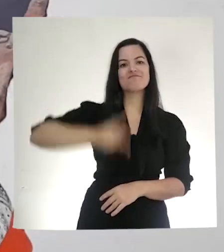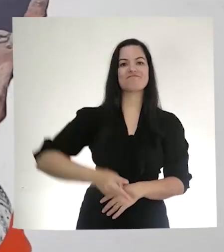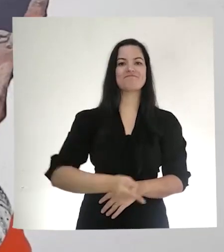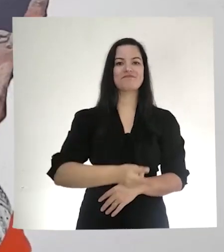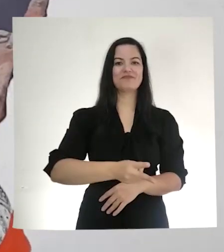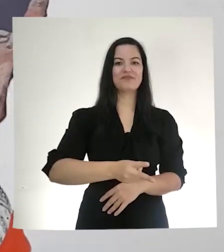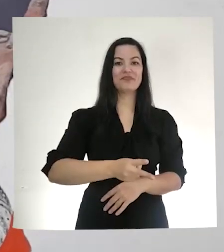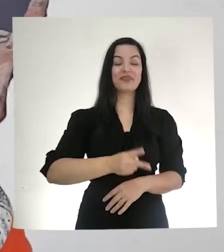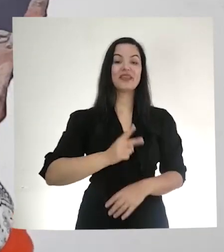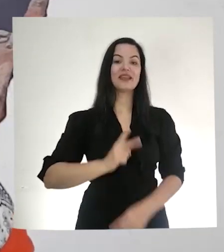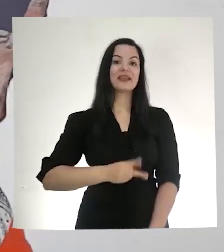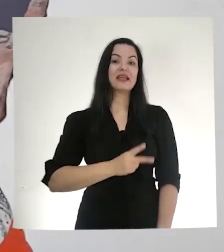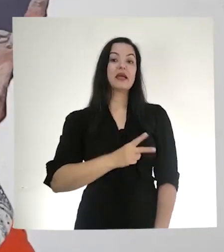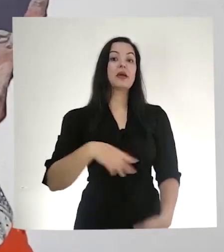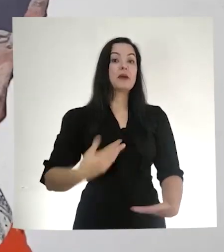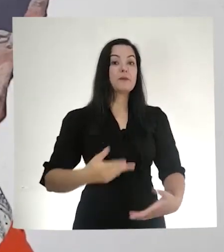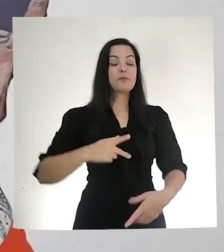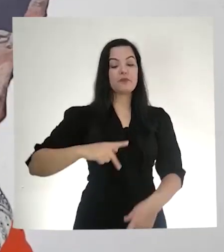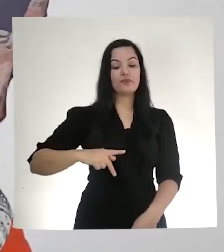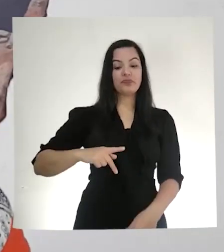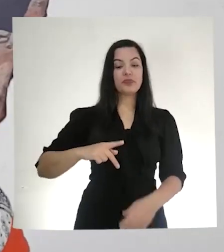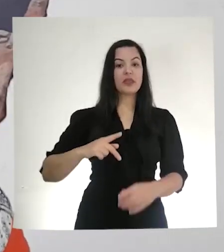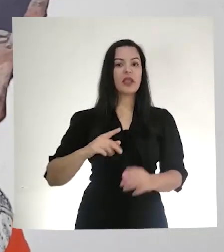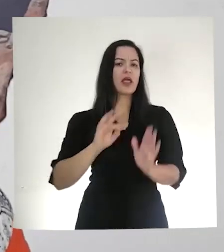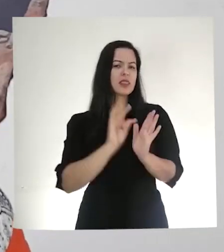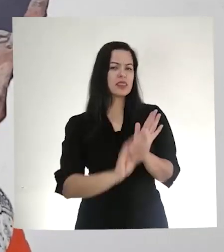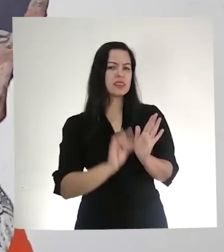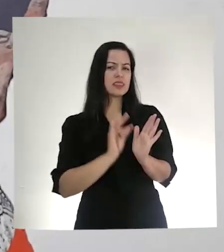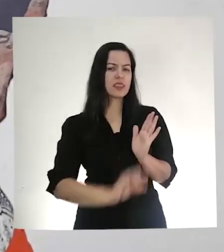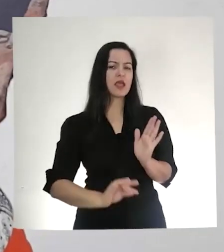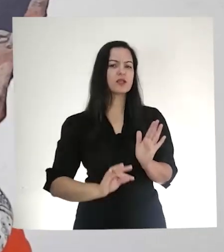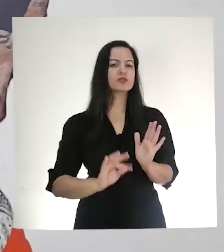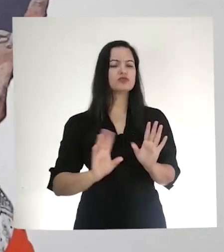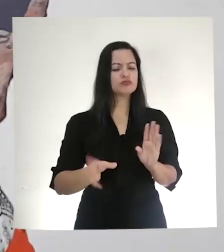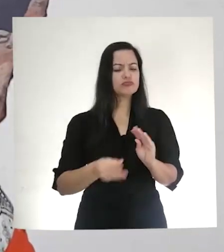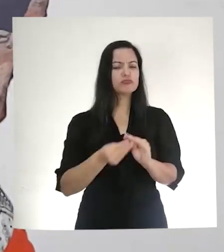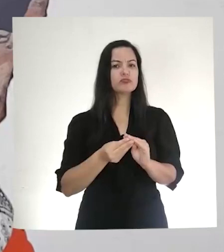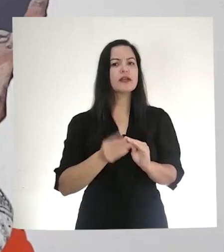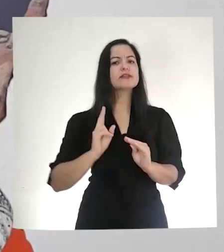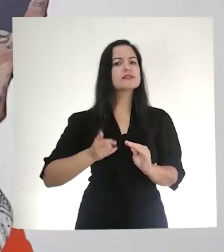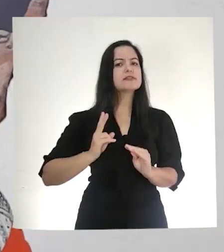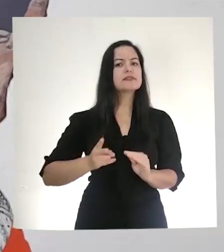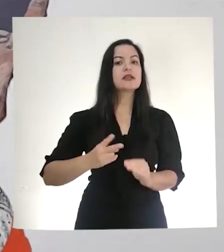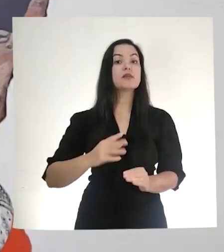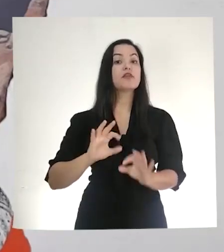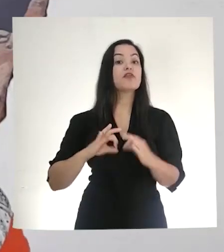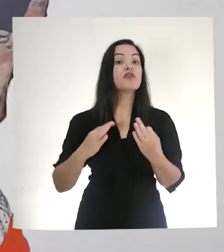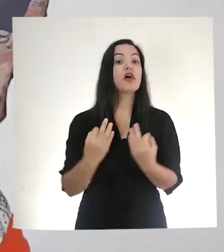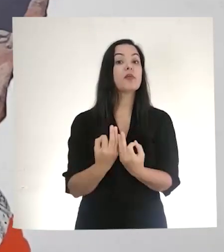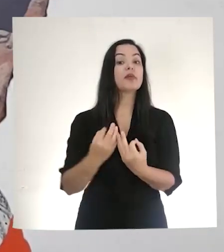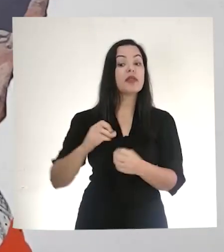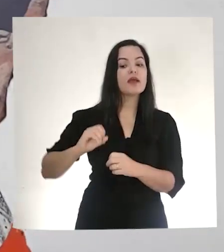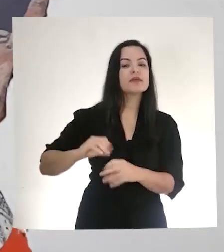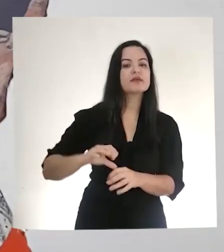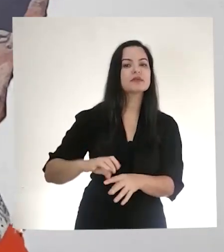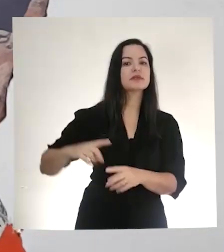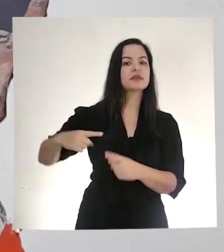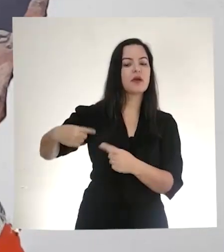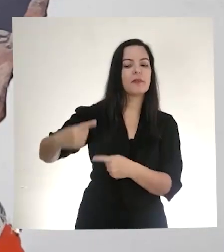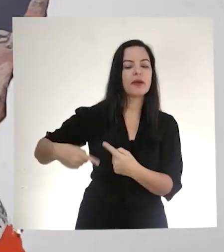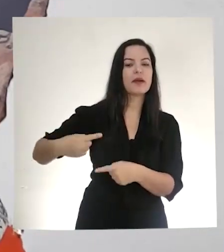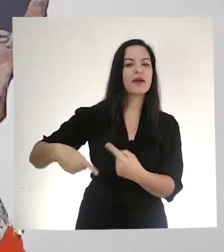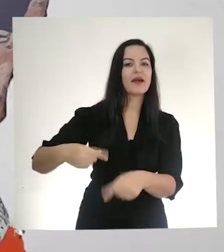Então, as parlendas, elas são transmitidas, como a Pro falou, de geração para geração, fazem parte